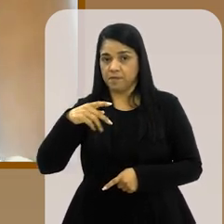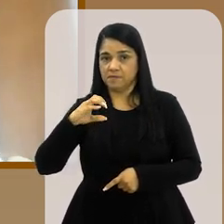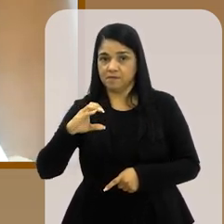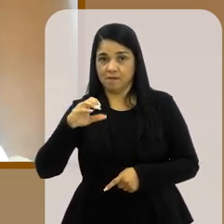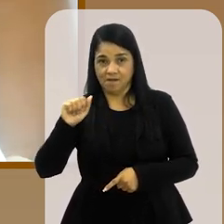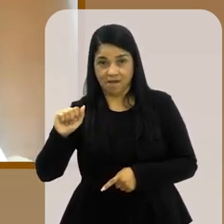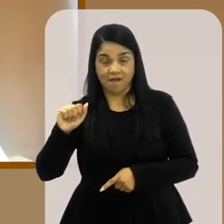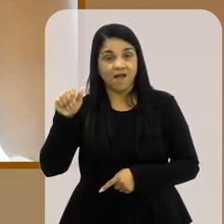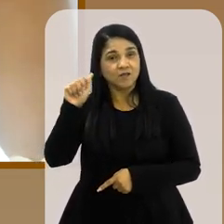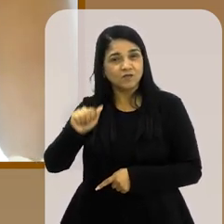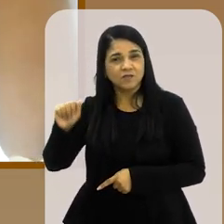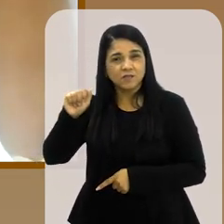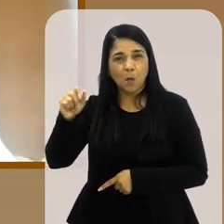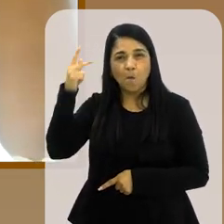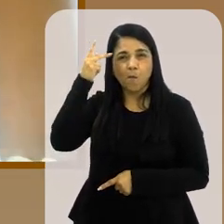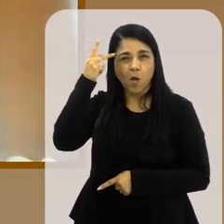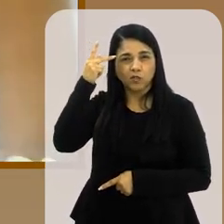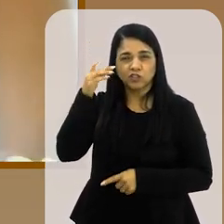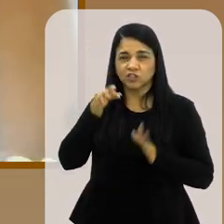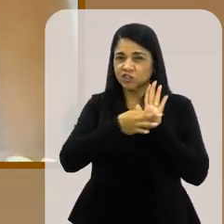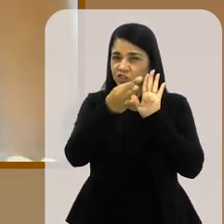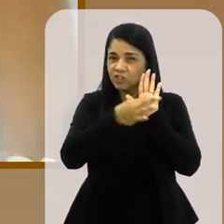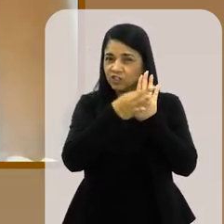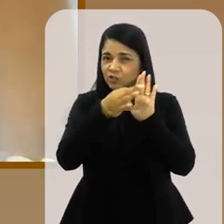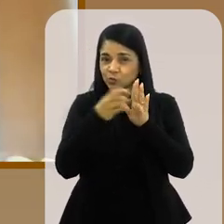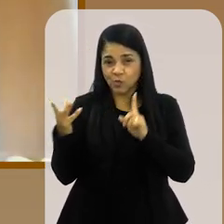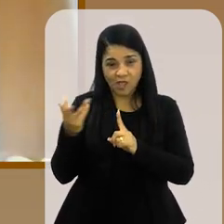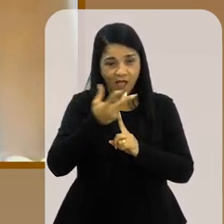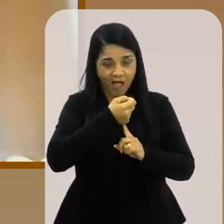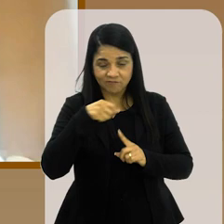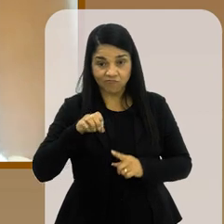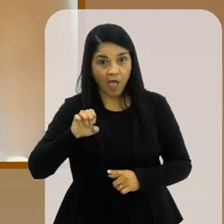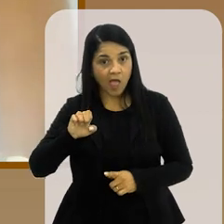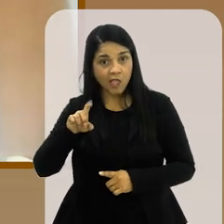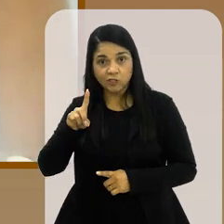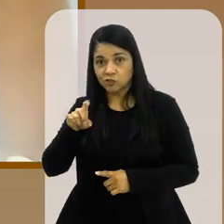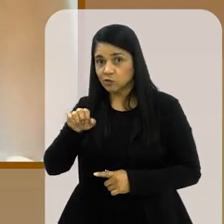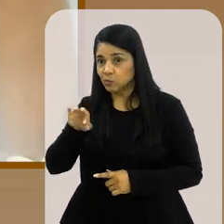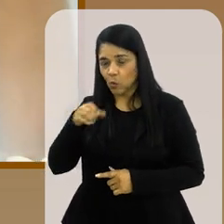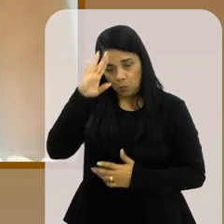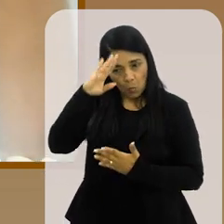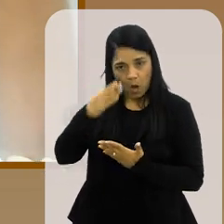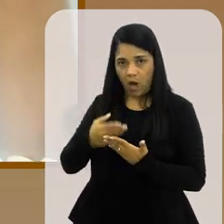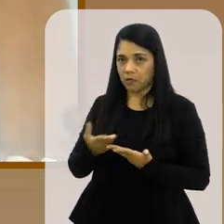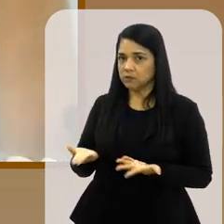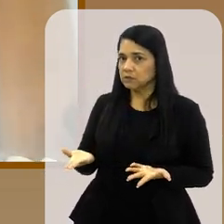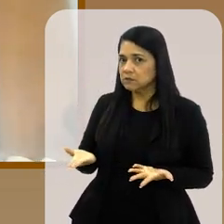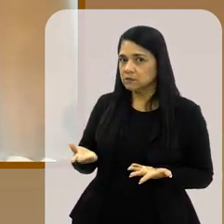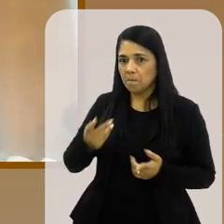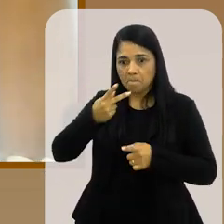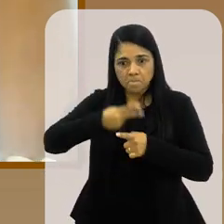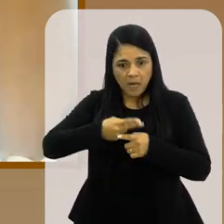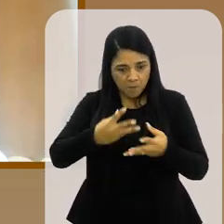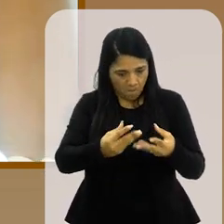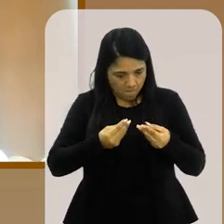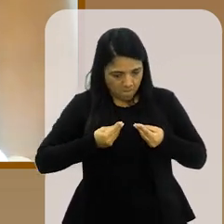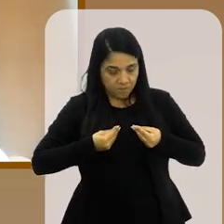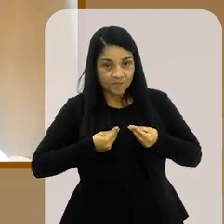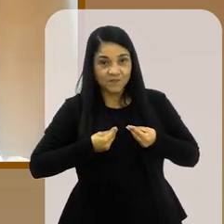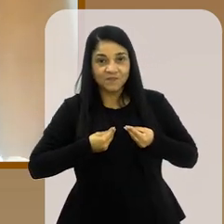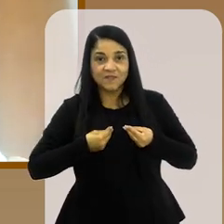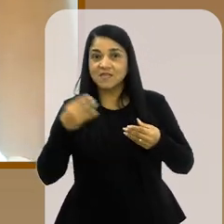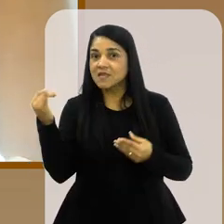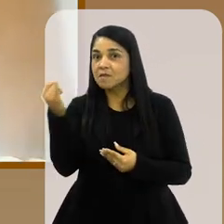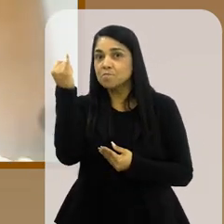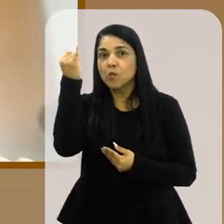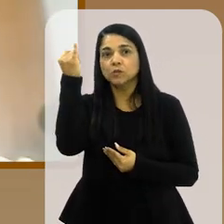de Críticos de Arte, a própria editora não acreditava que eu recebi esse prêmio, de tão